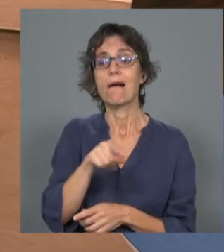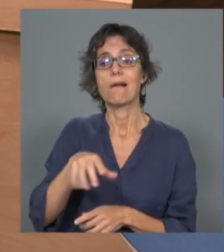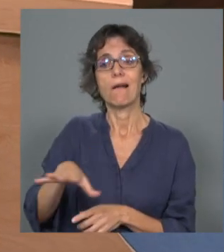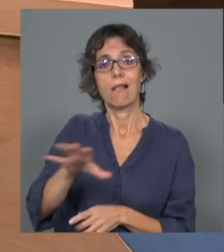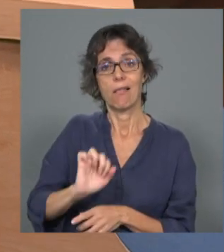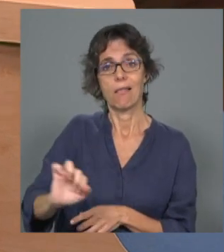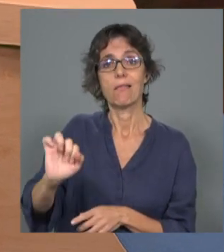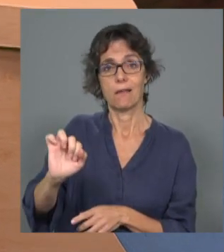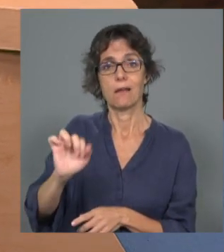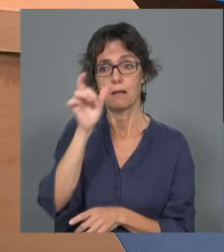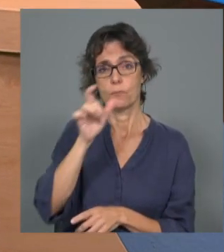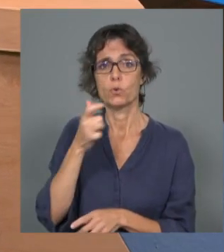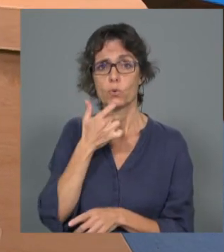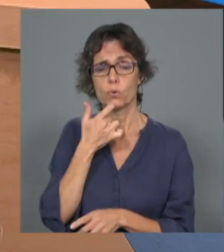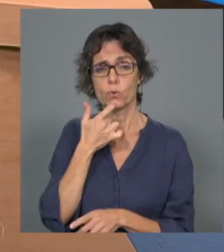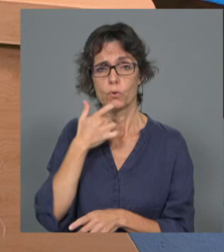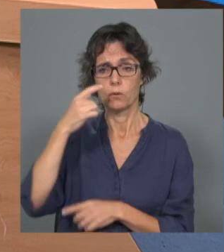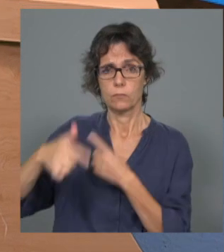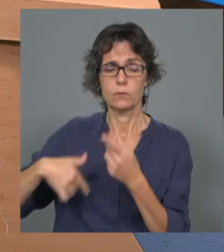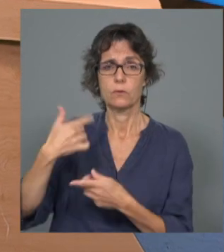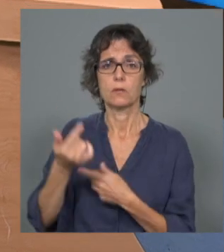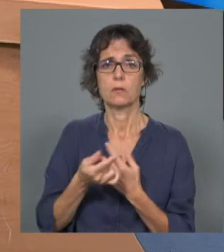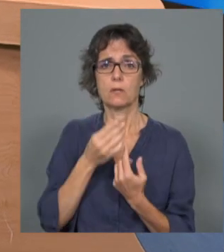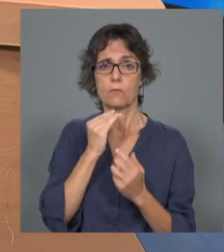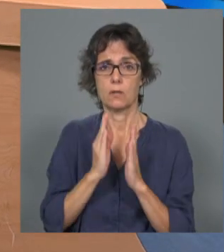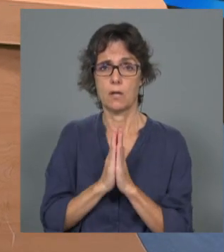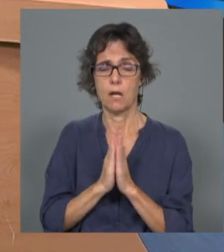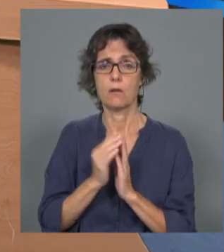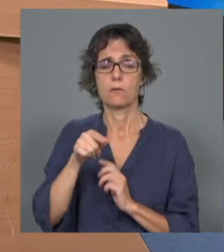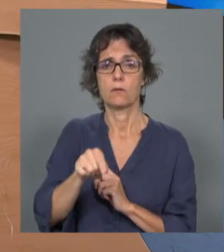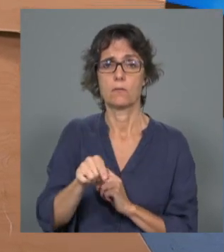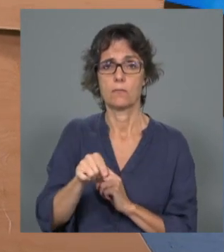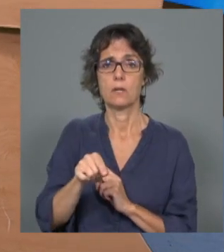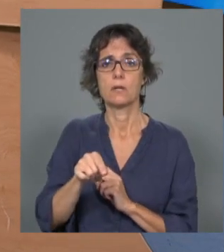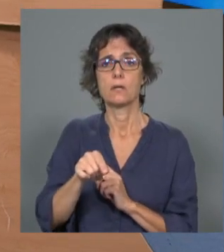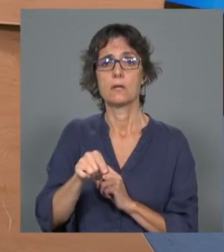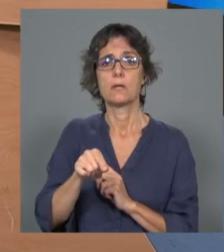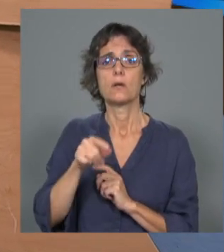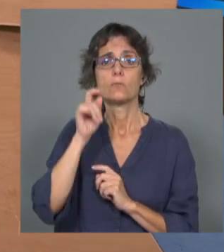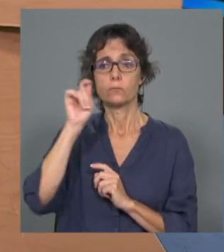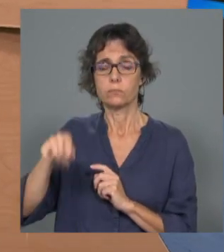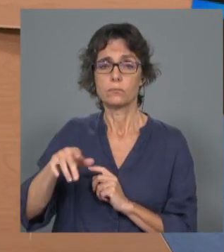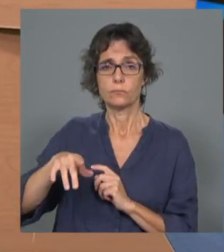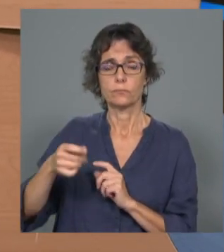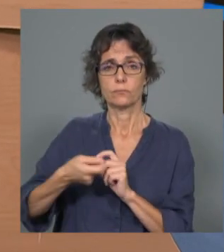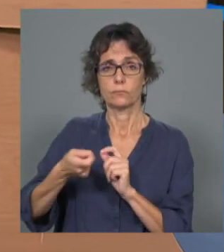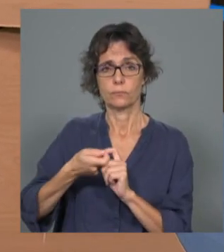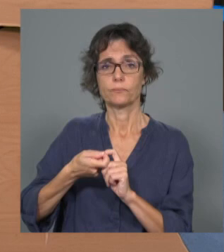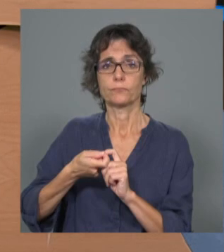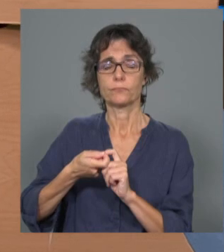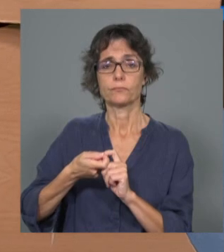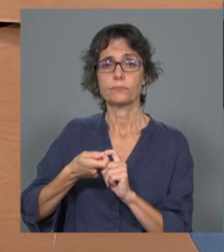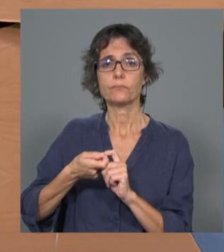dessa naturalidade, a embaixadora, por exemplo, ucraniana em Portugal também é perto dessa região,